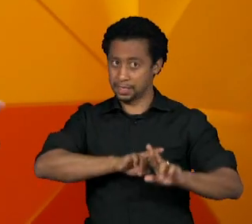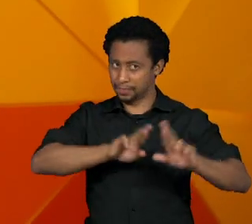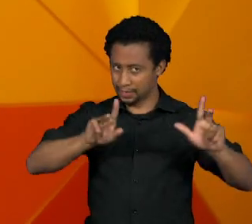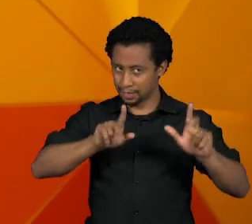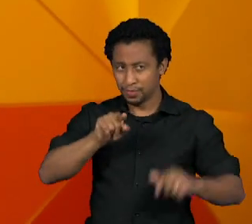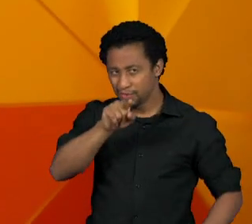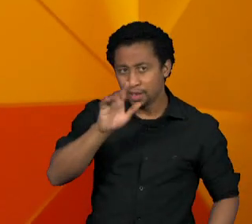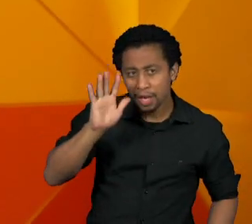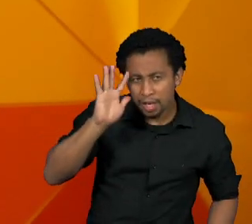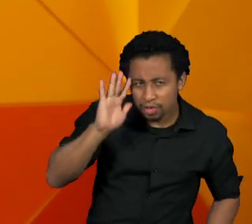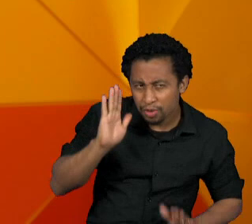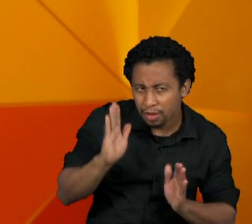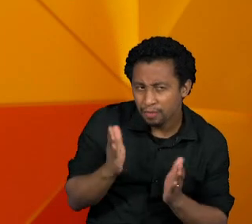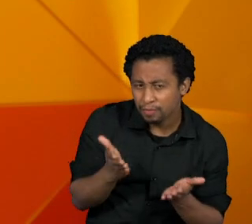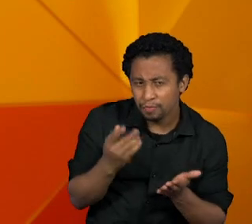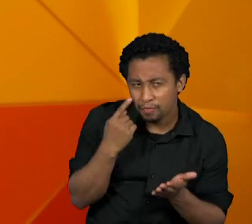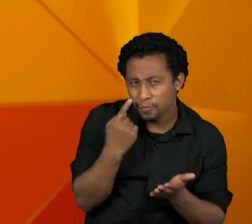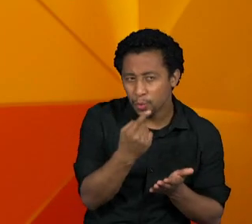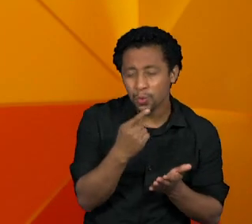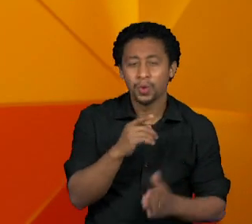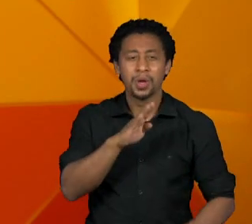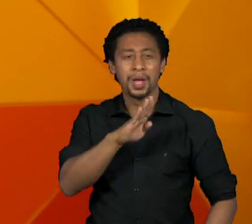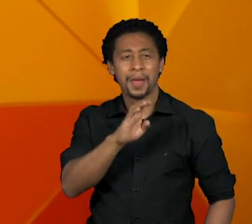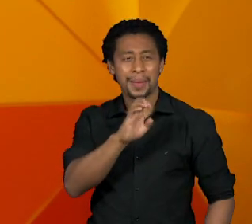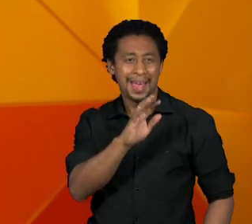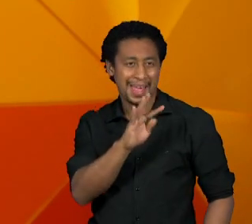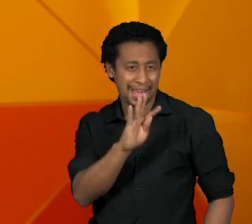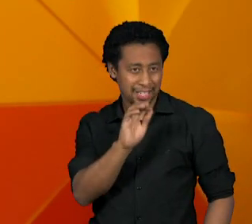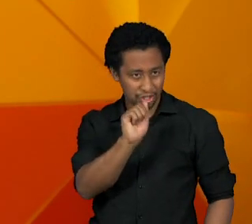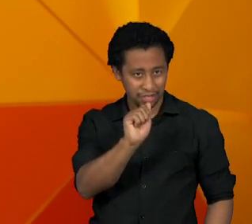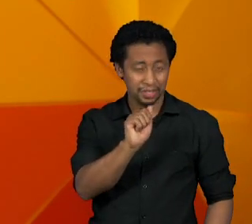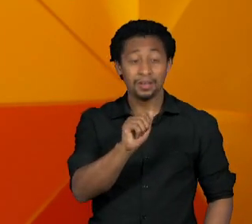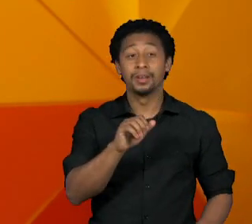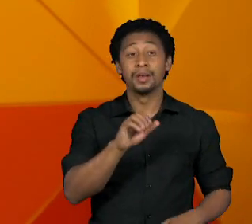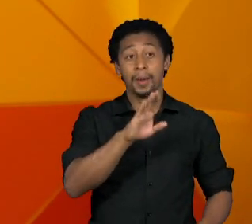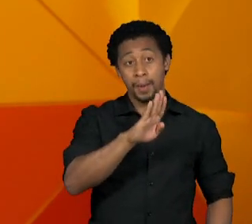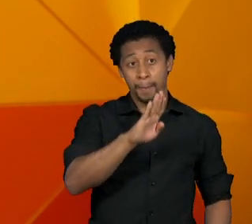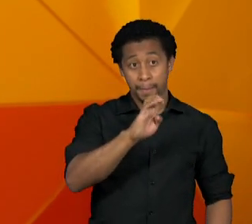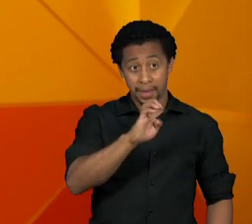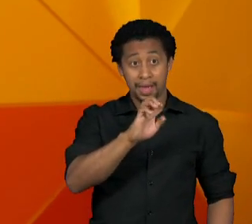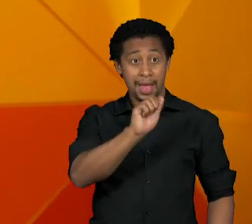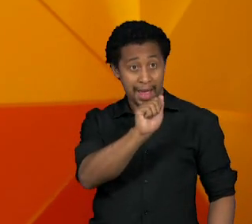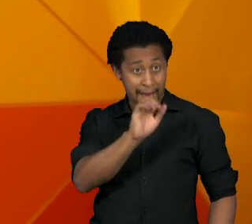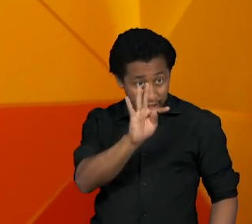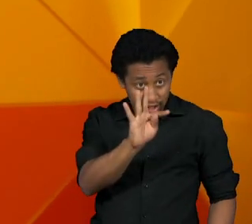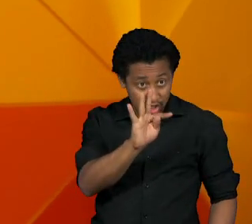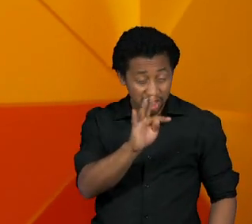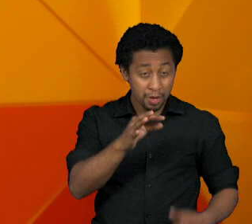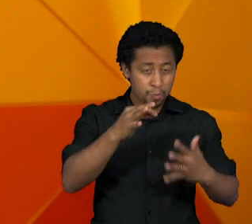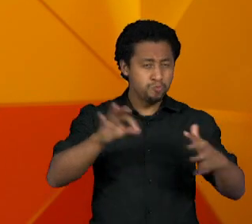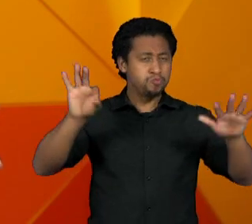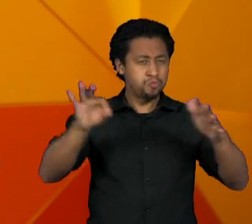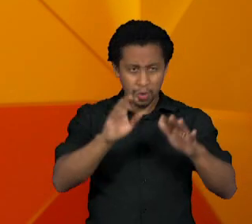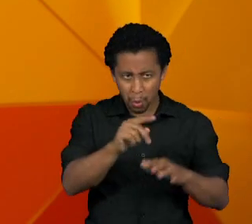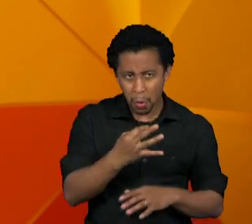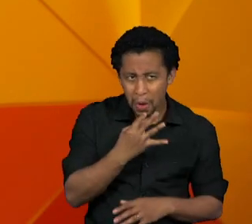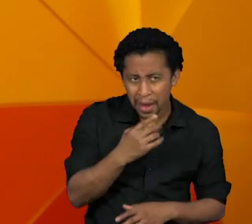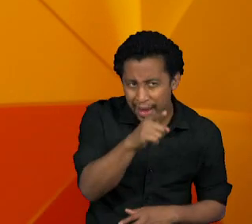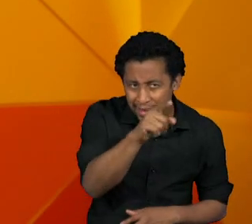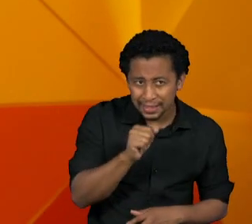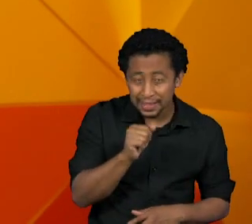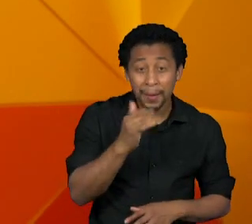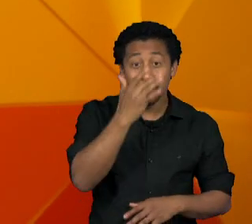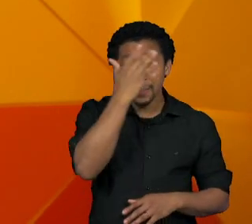de beatmakers? Aliás, você sabe o que é um beatmaker? É o produtor musical responsável pelas bases e